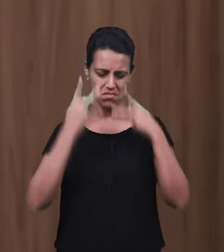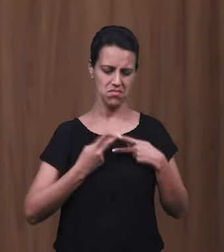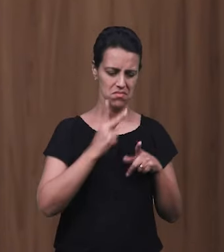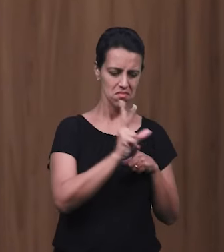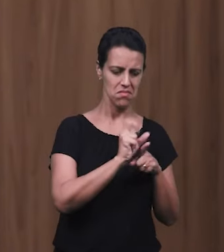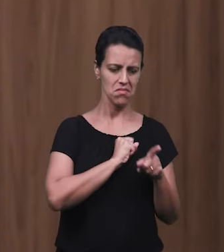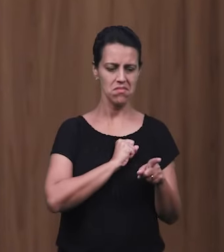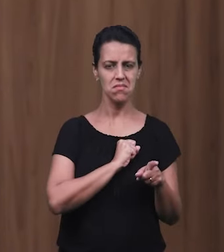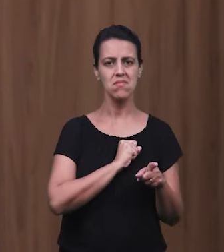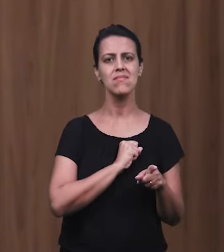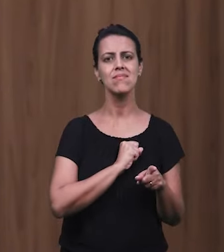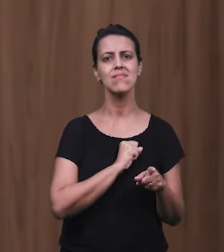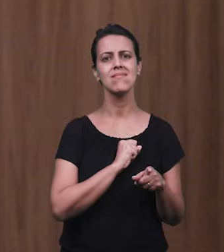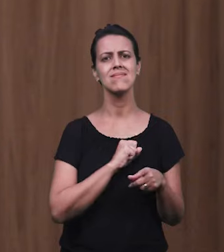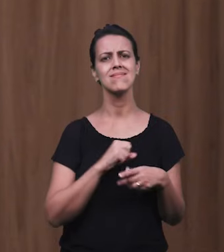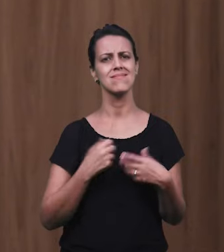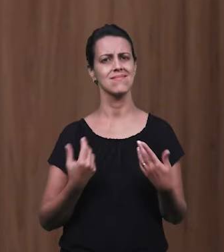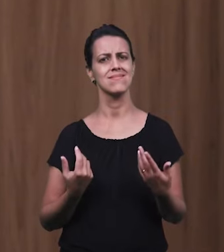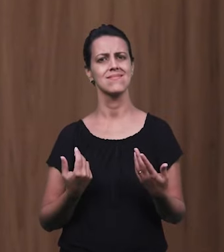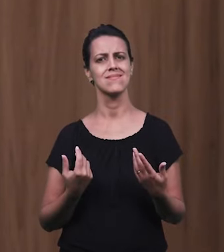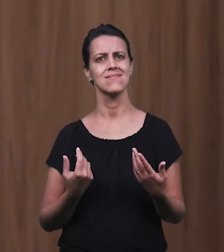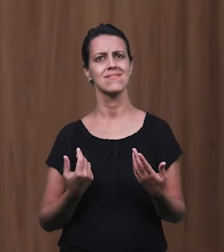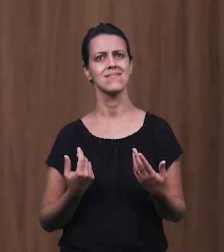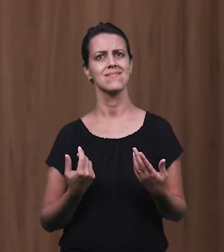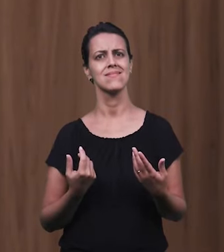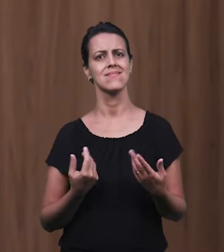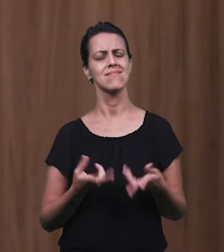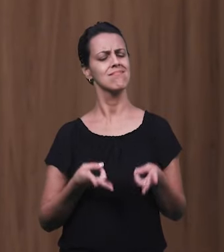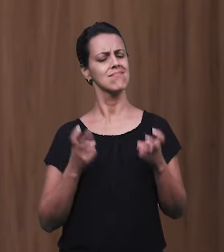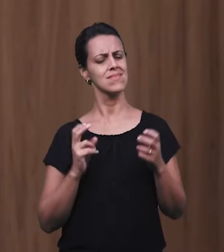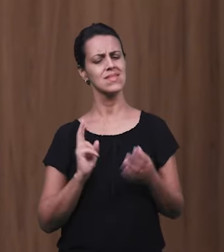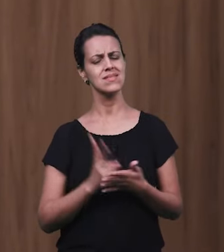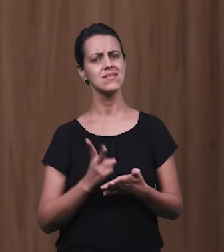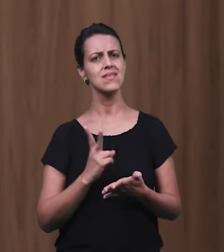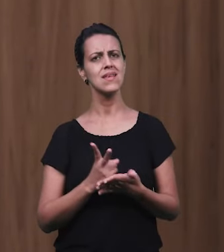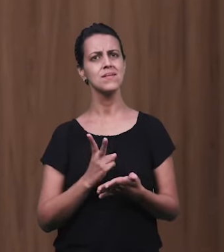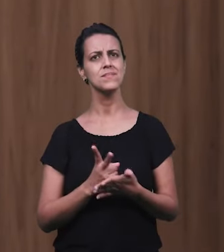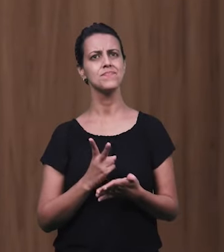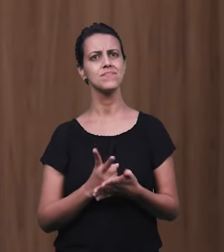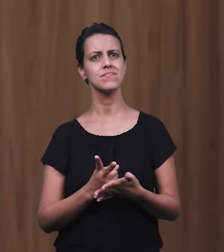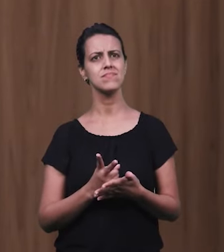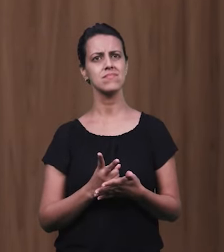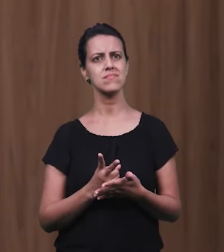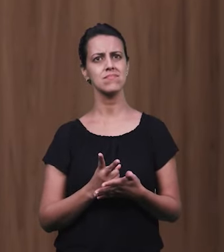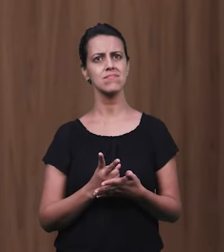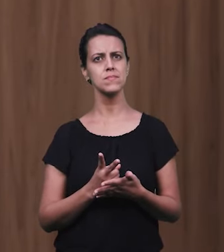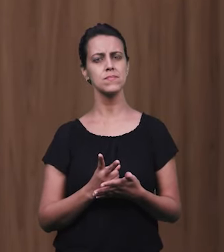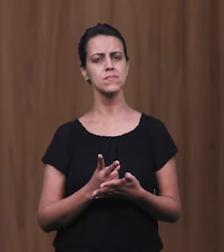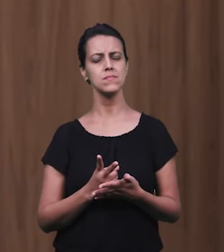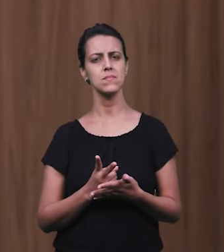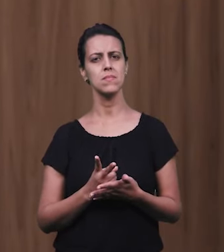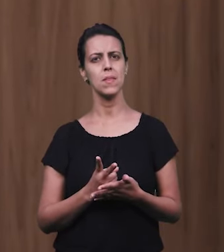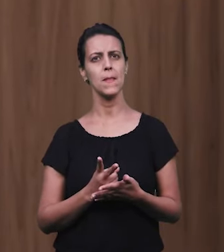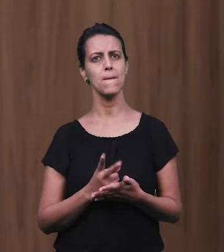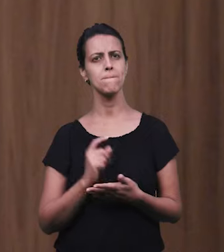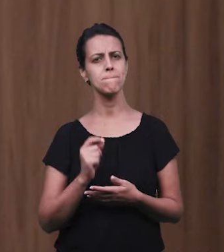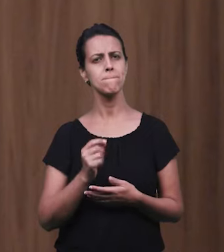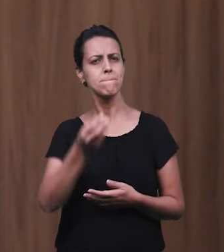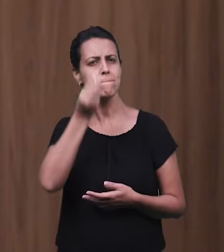ele aceitando a posição do homem e sempre buscando, quer dizer,